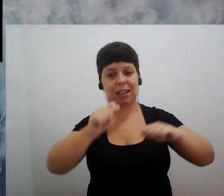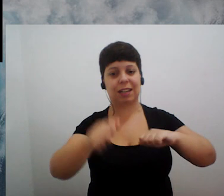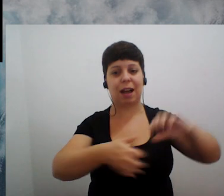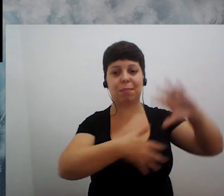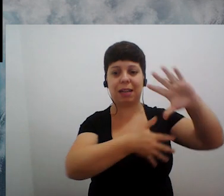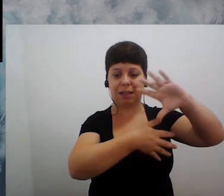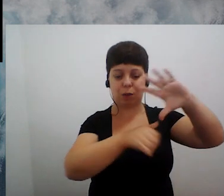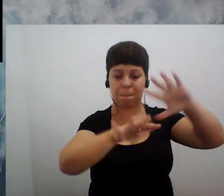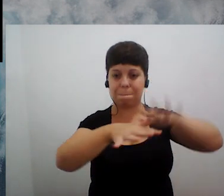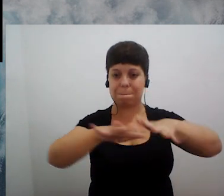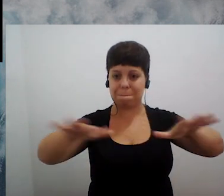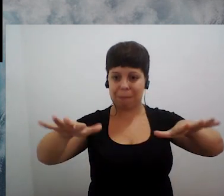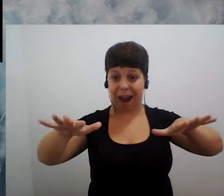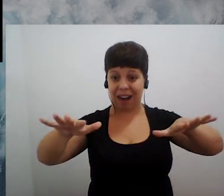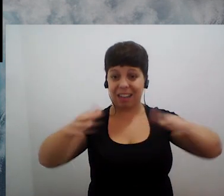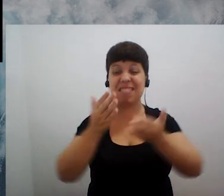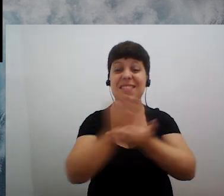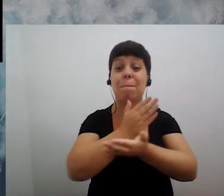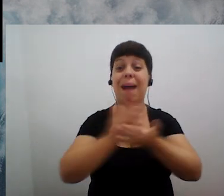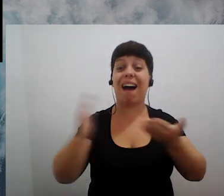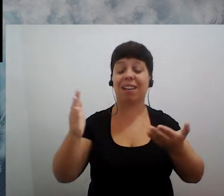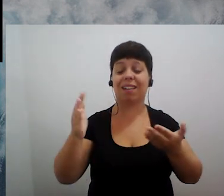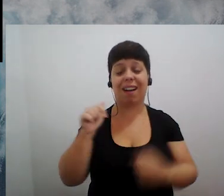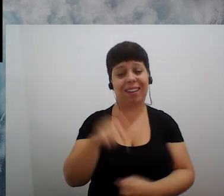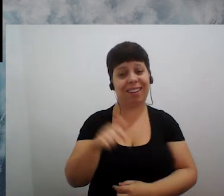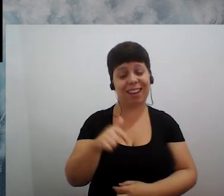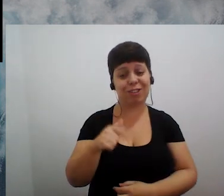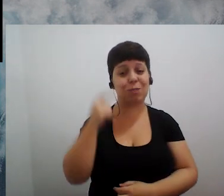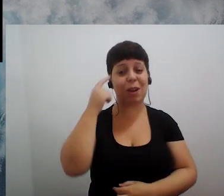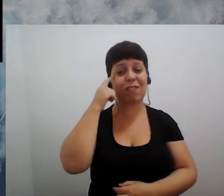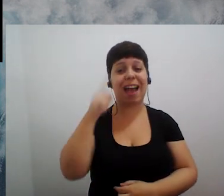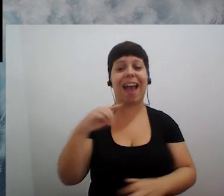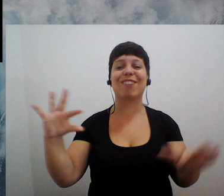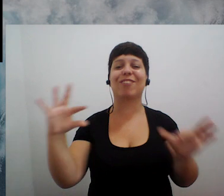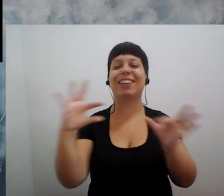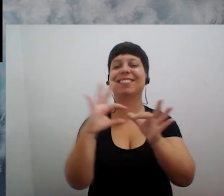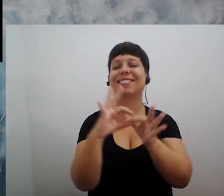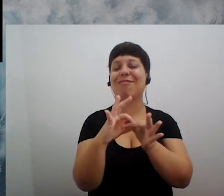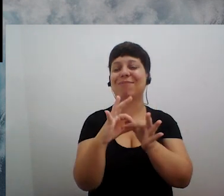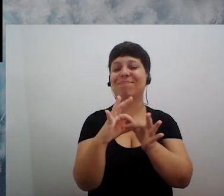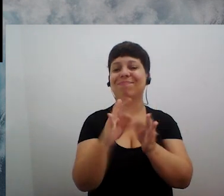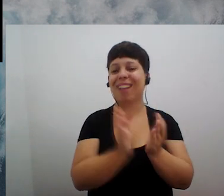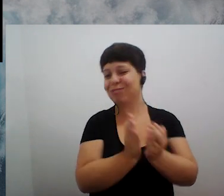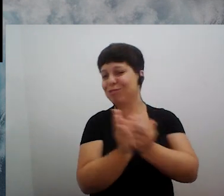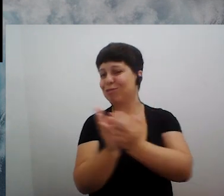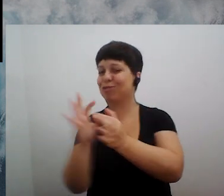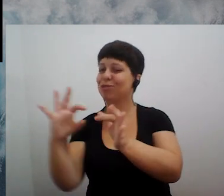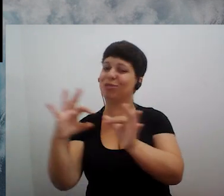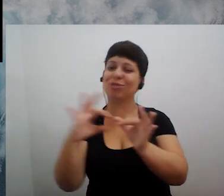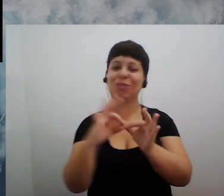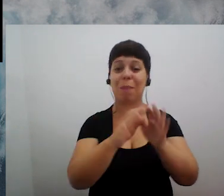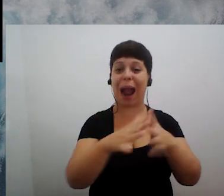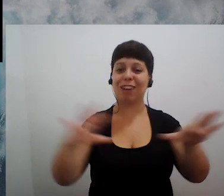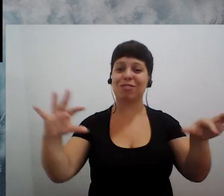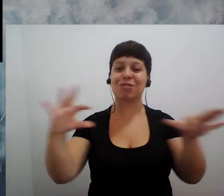do continente americano. Nós preferimos entender o mar como uma conexão. O mar